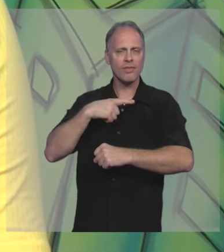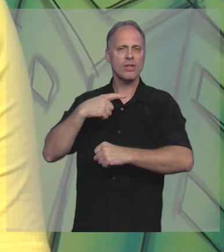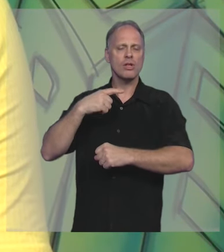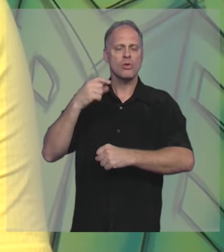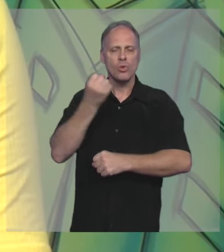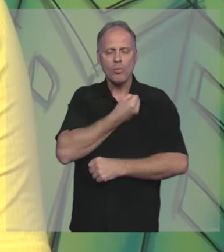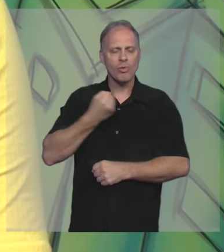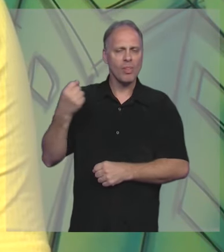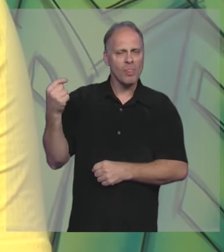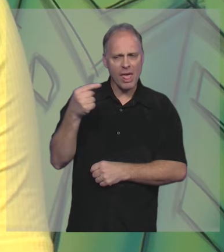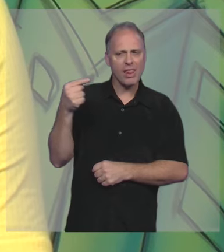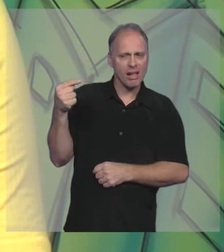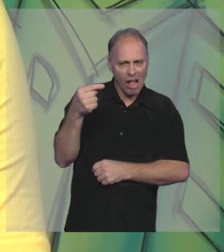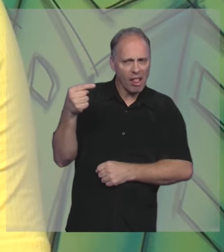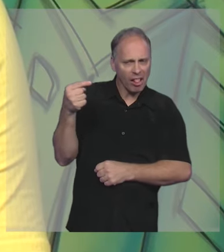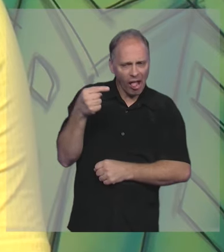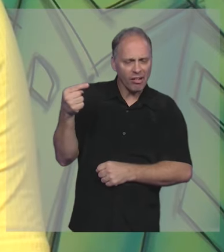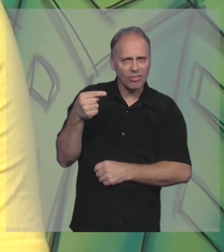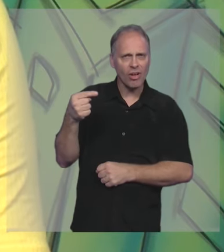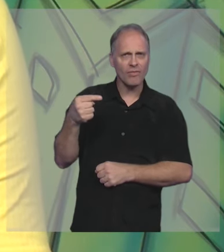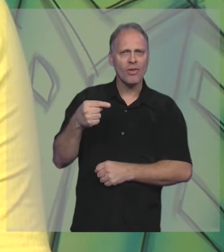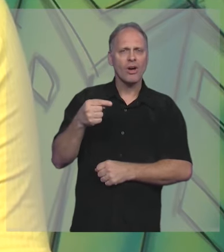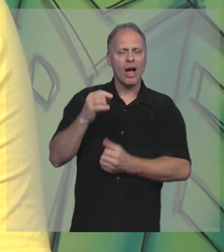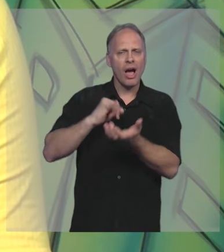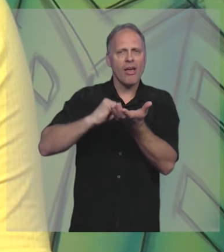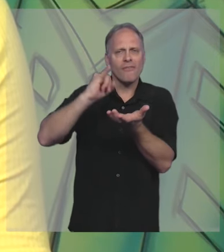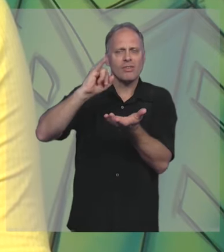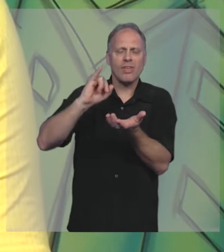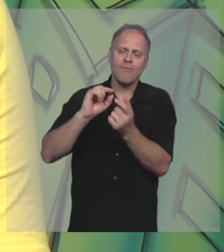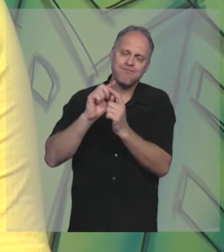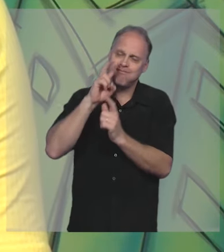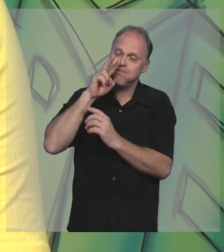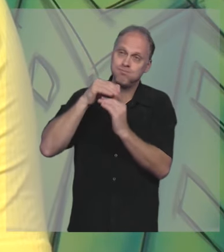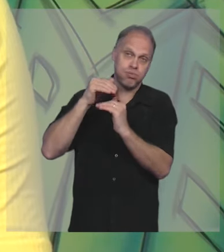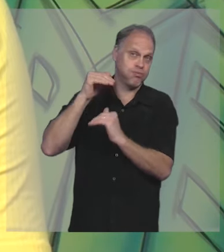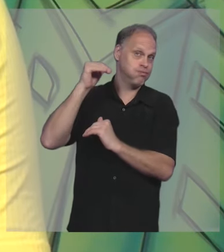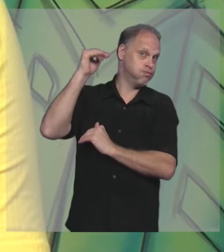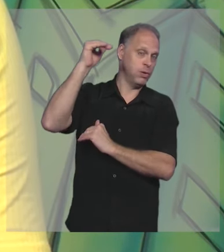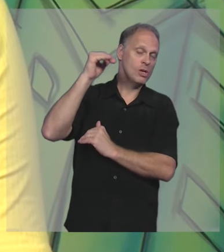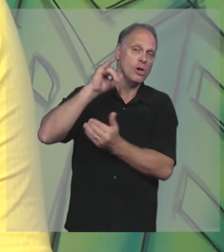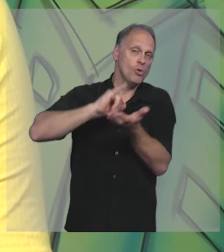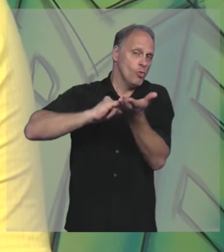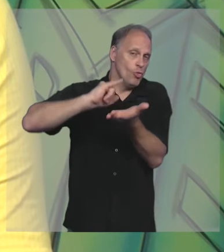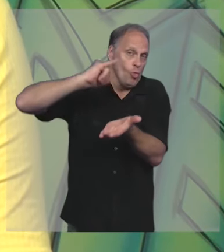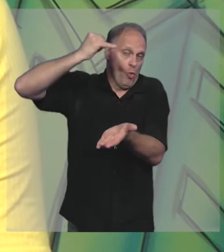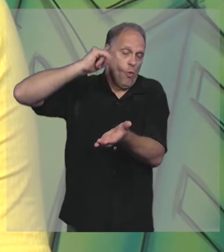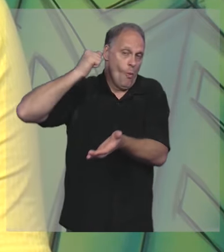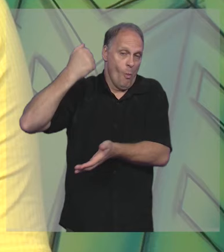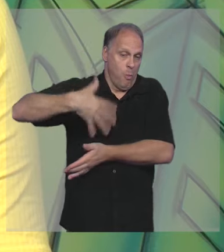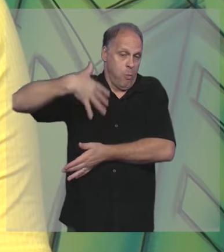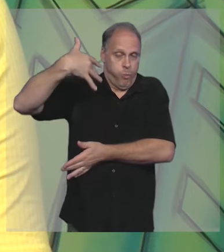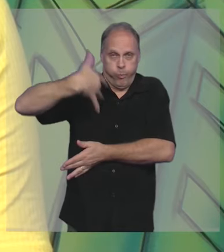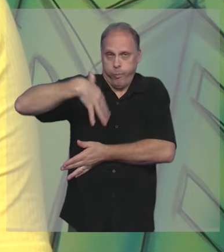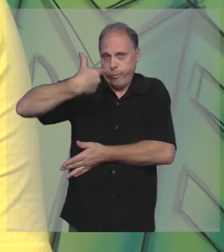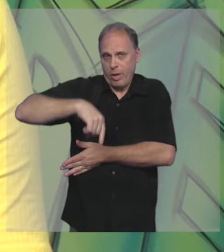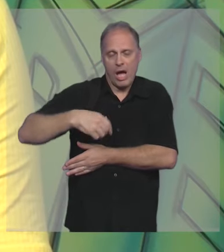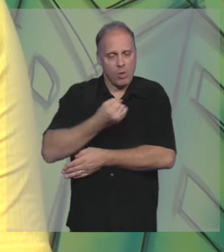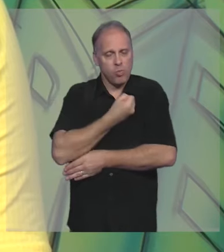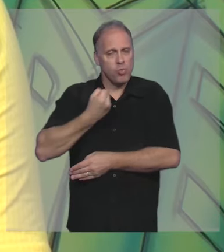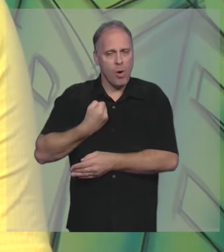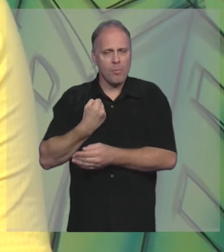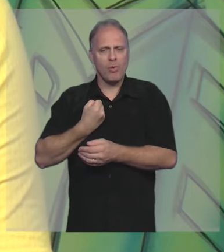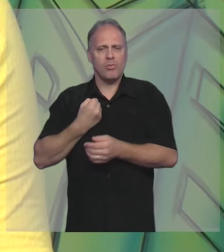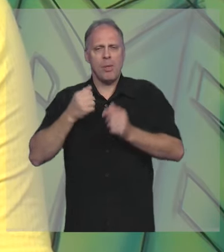com números negativos. Nós tivemos uma inflação extremamente alta, taxas de juro muito elevadas, o número